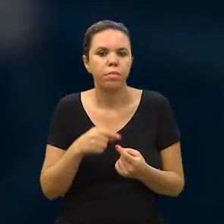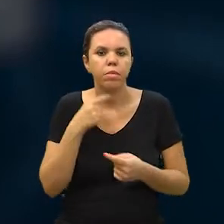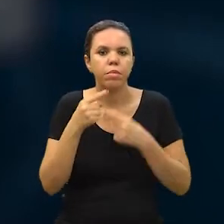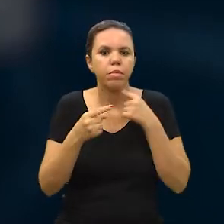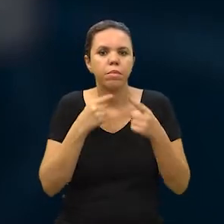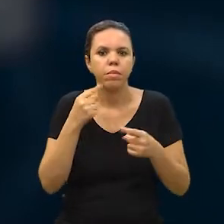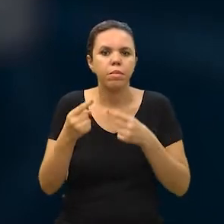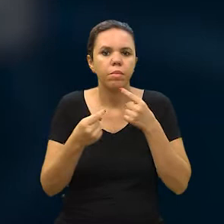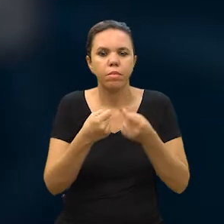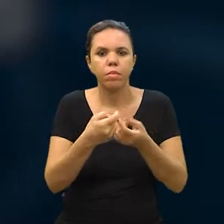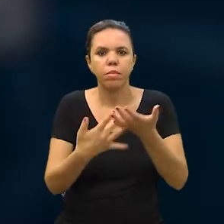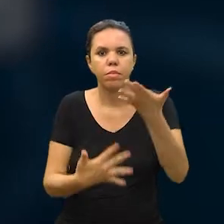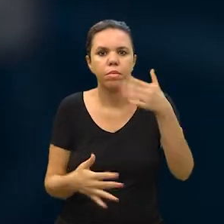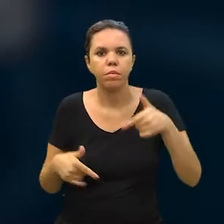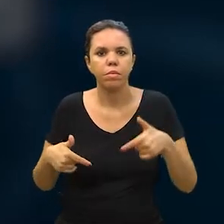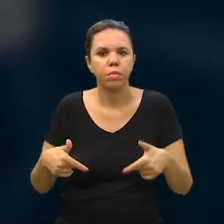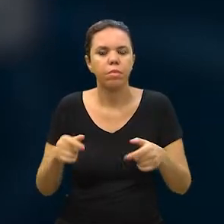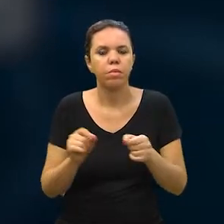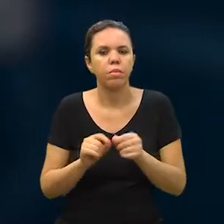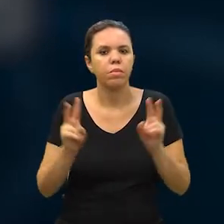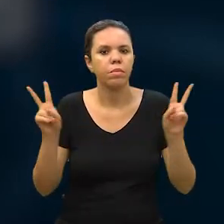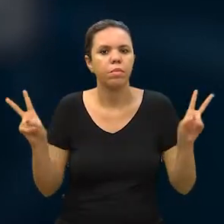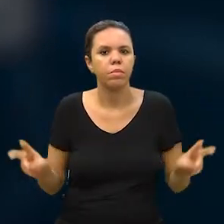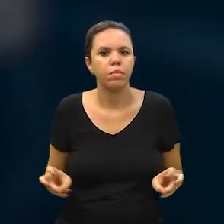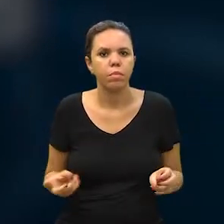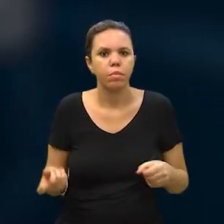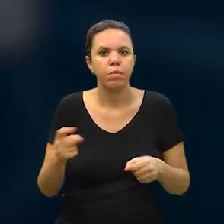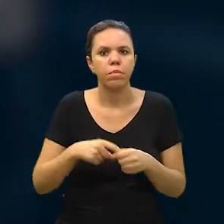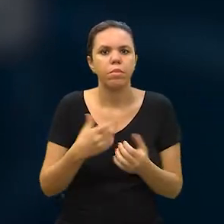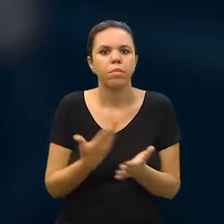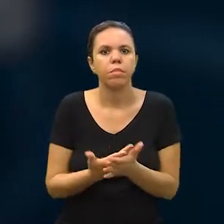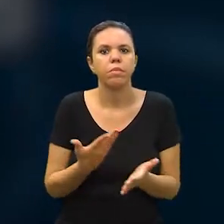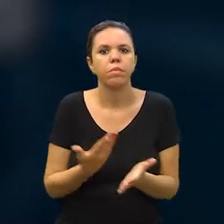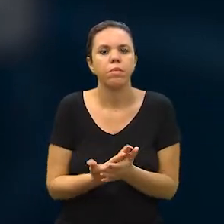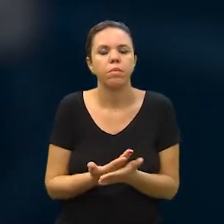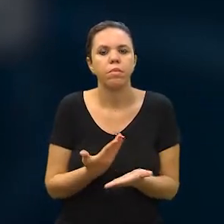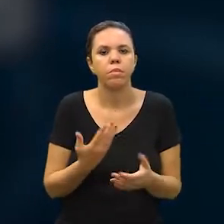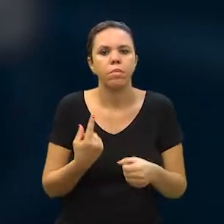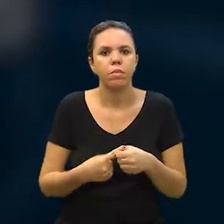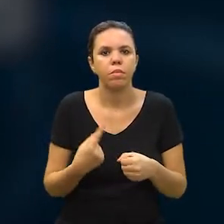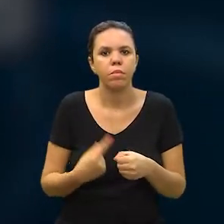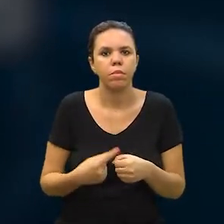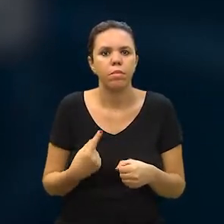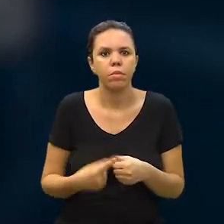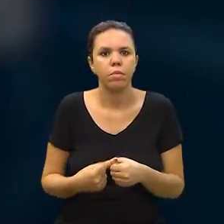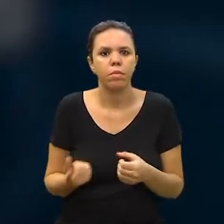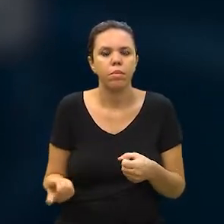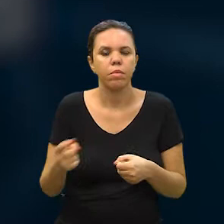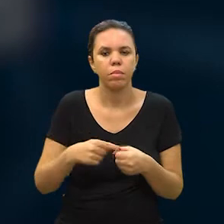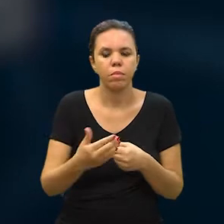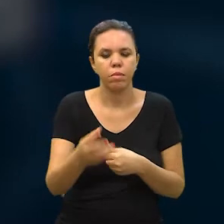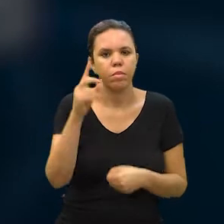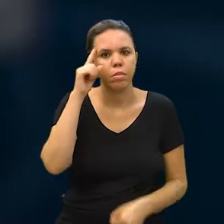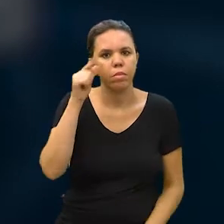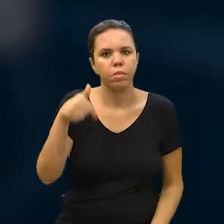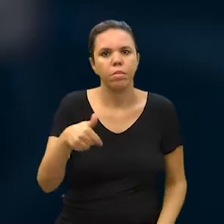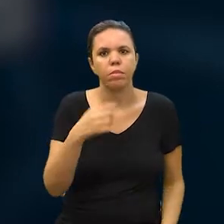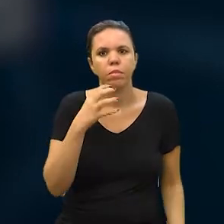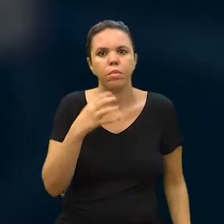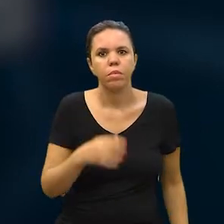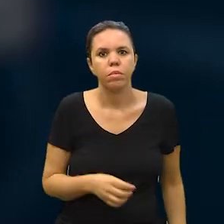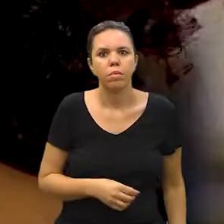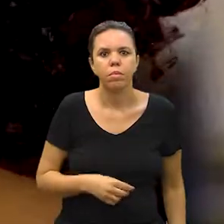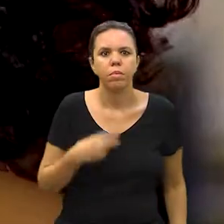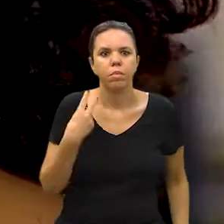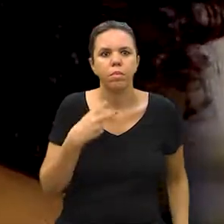objetivo é questionar uma série de ações em relação a volta às aulas da rede municipal que devem retornar no dia